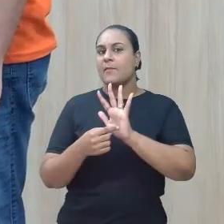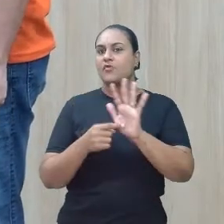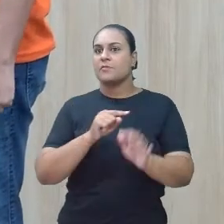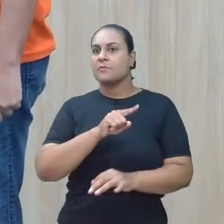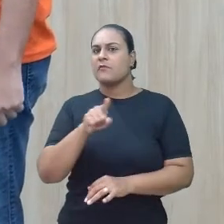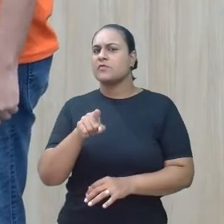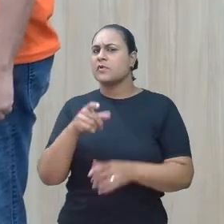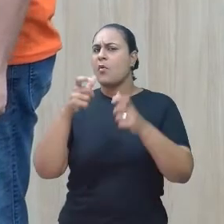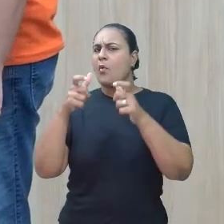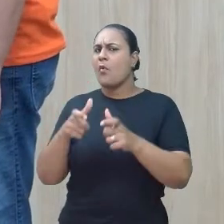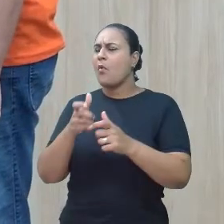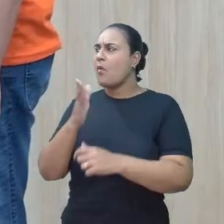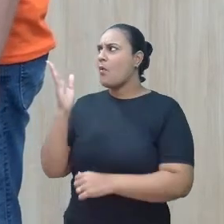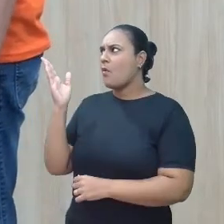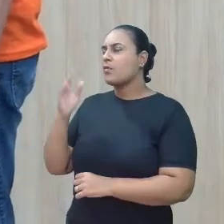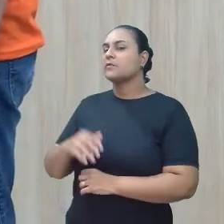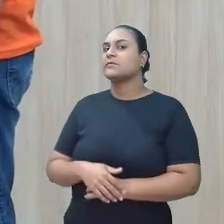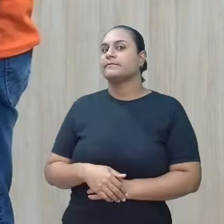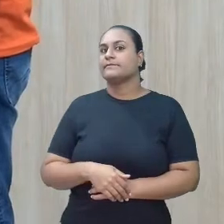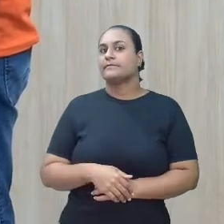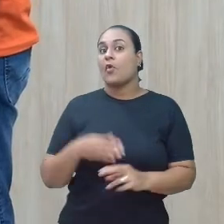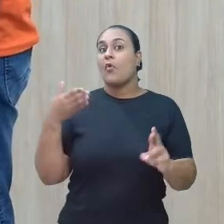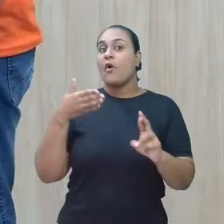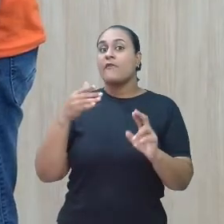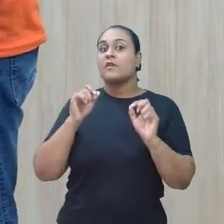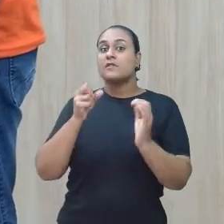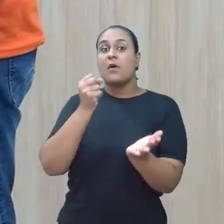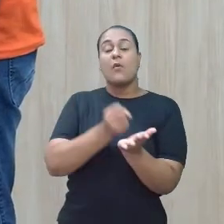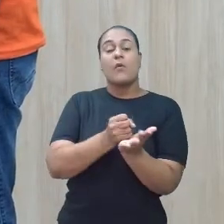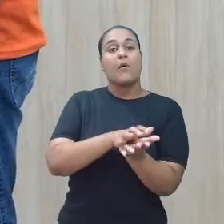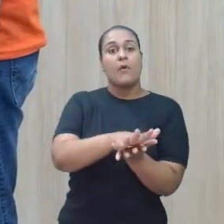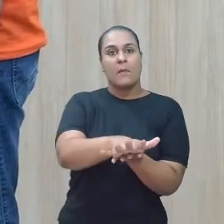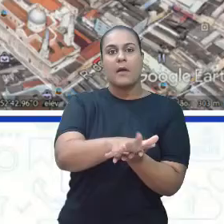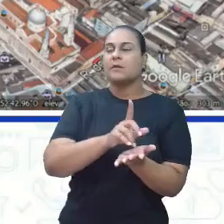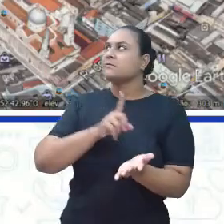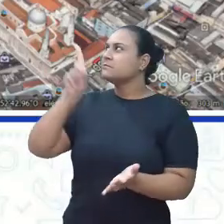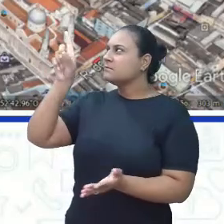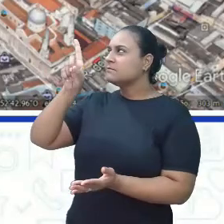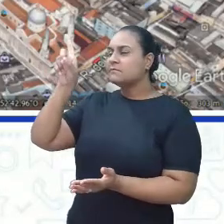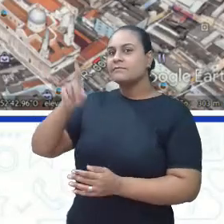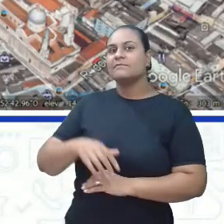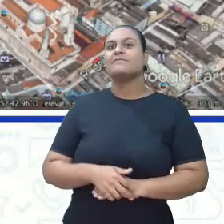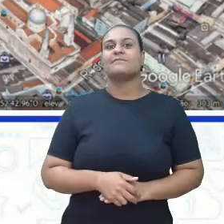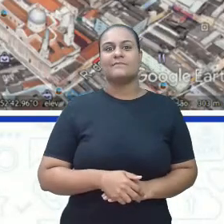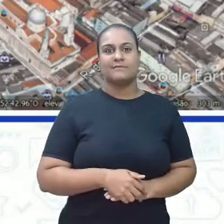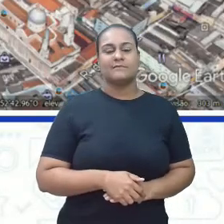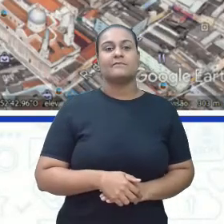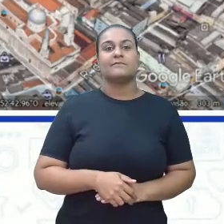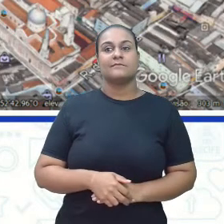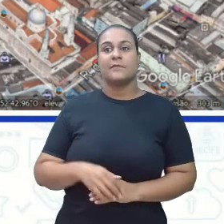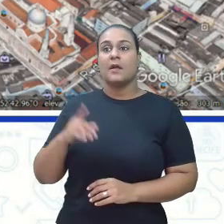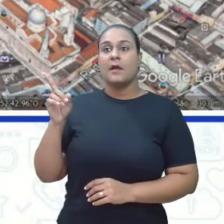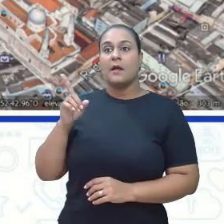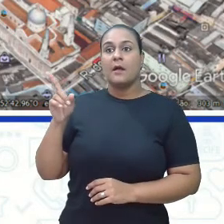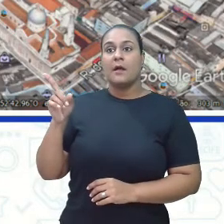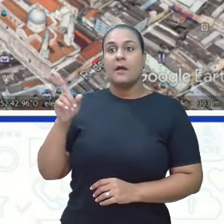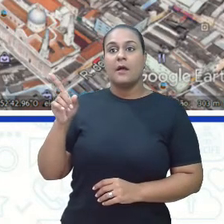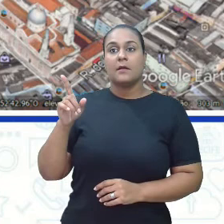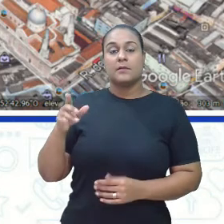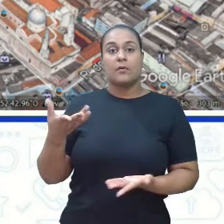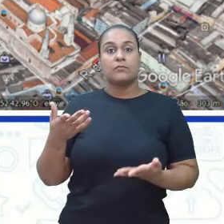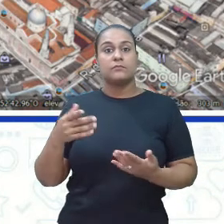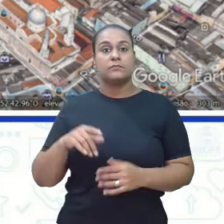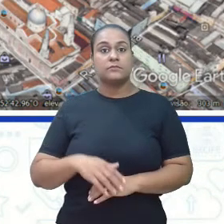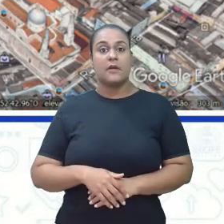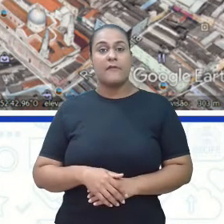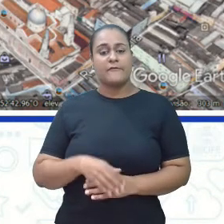Mercado de São José, para quem não está lembrado. O referencial da gente é o Marco Zero lá em cima. Né, então, o Mercado de São José fica aí no coração do bairro